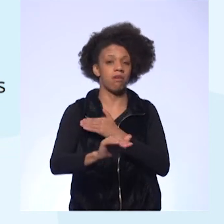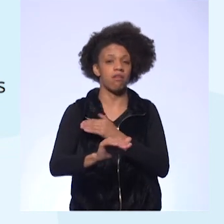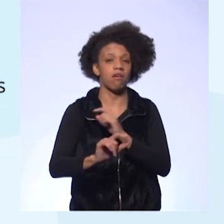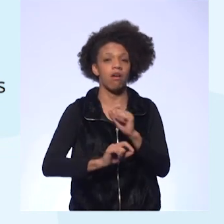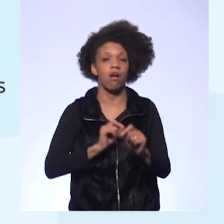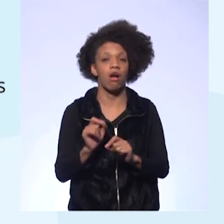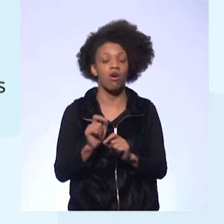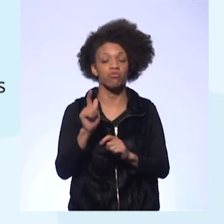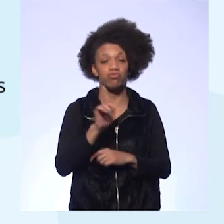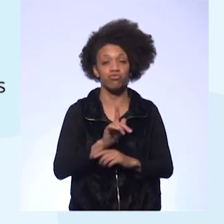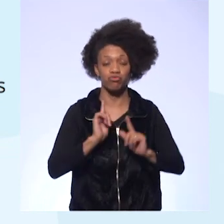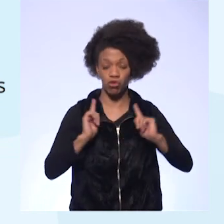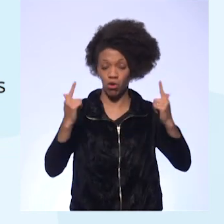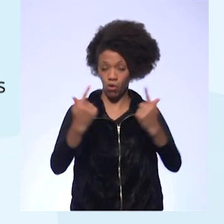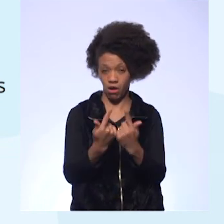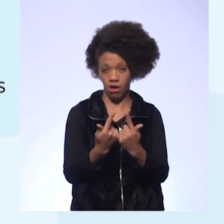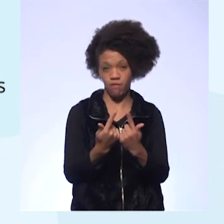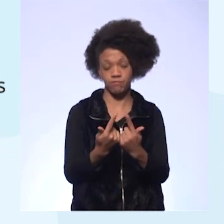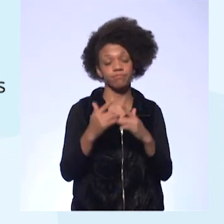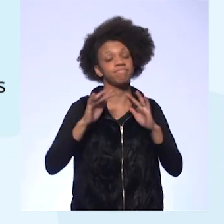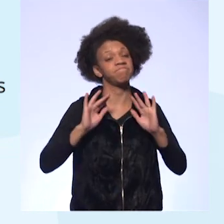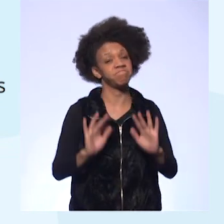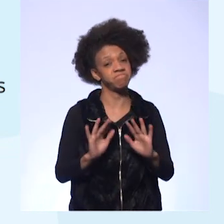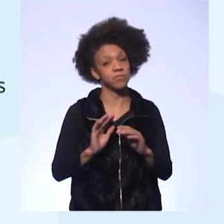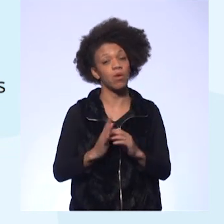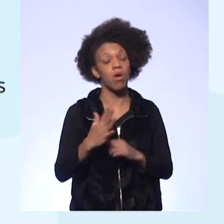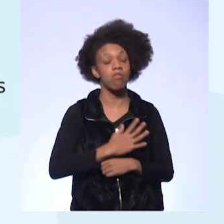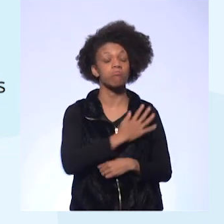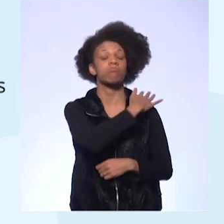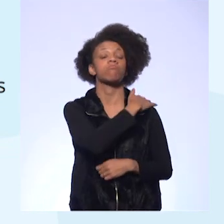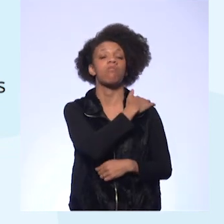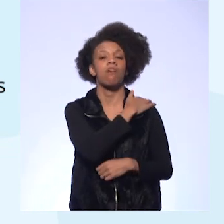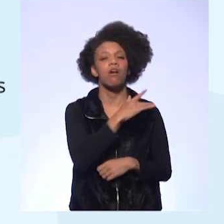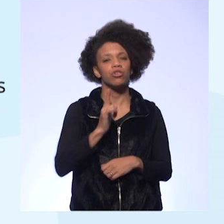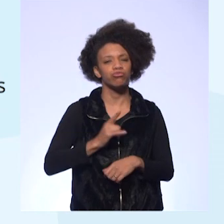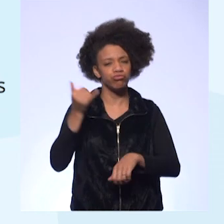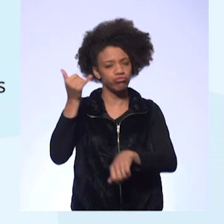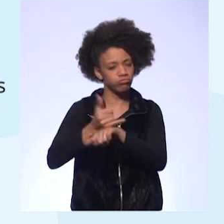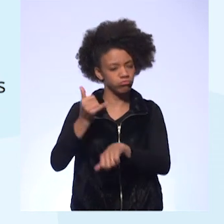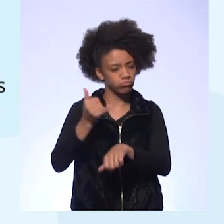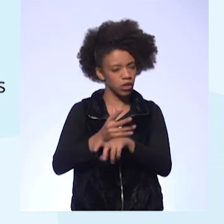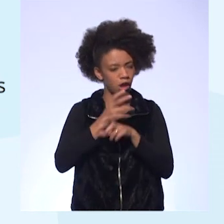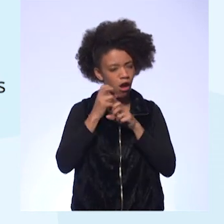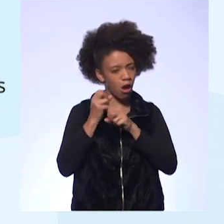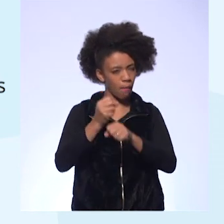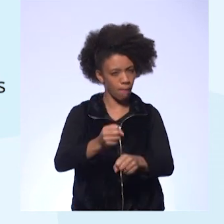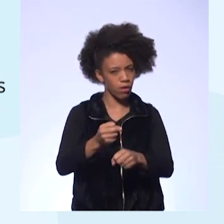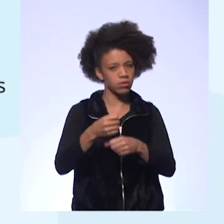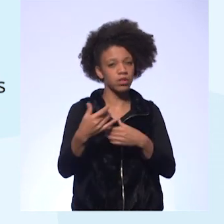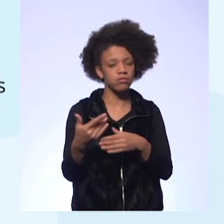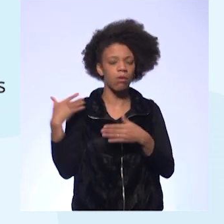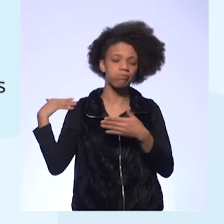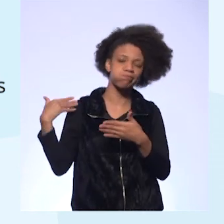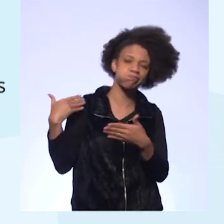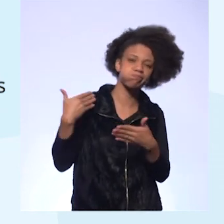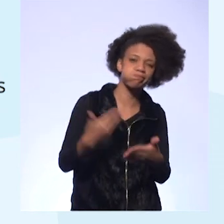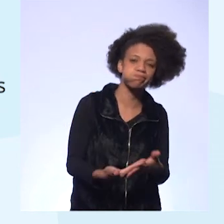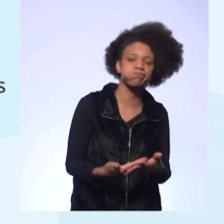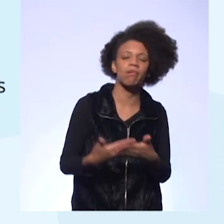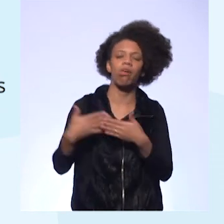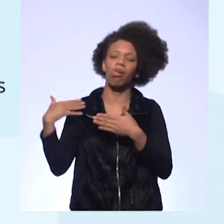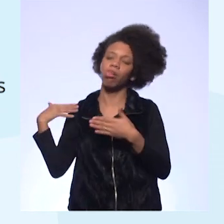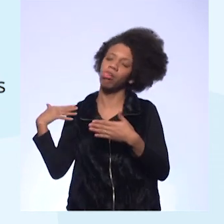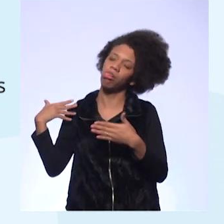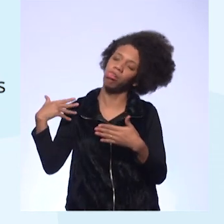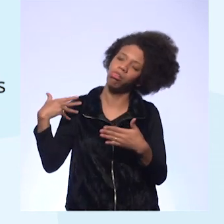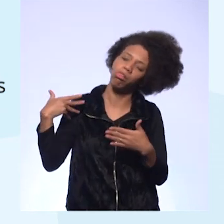ali geográfico, né? Então, os coronéis ganharam poder nesse momento, e esse poder foi vindo, né, sendo